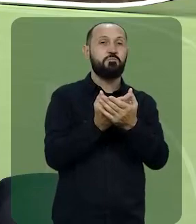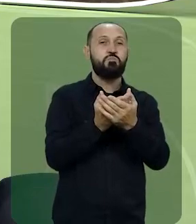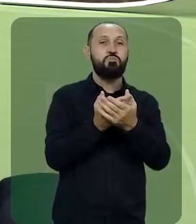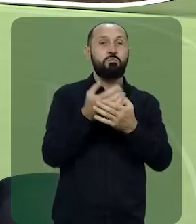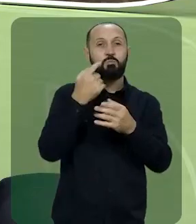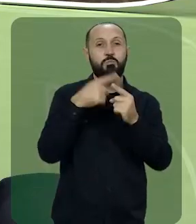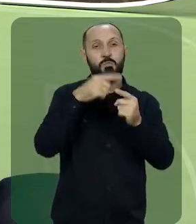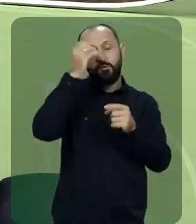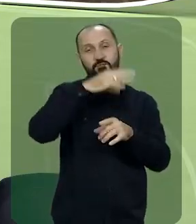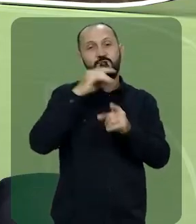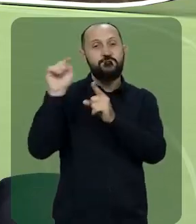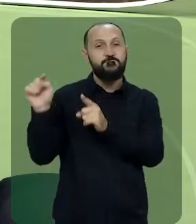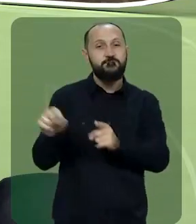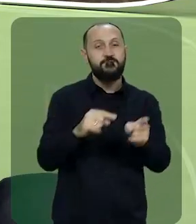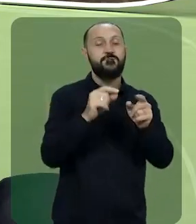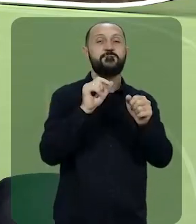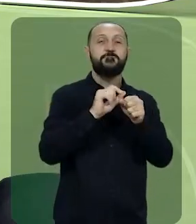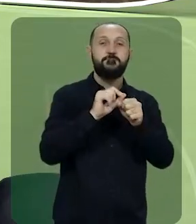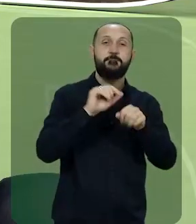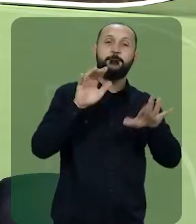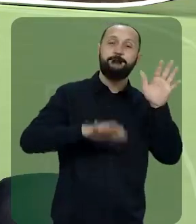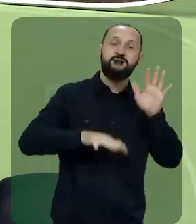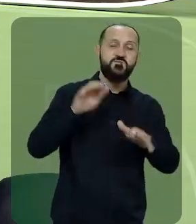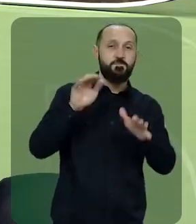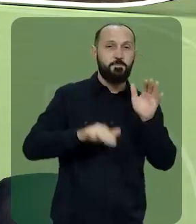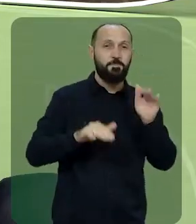ela acaba não querendo denunciar, porque